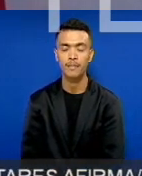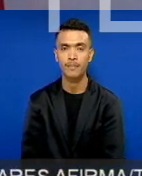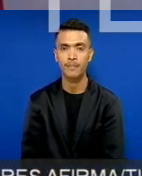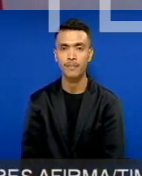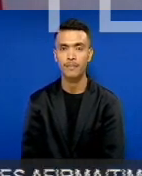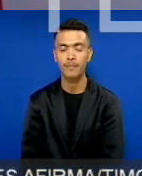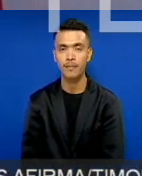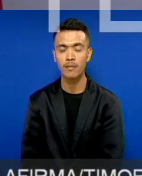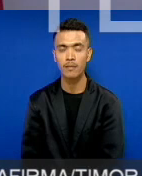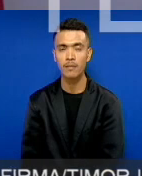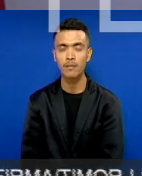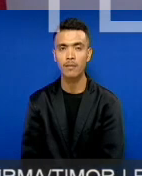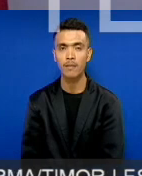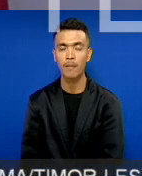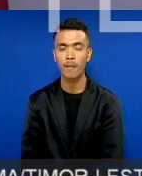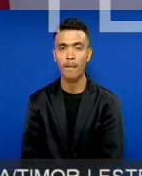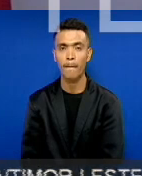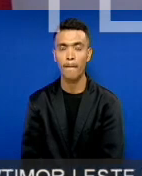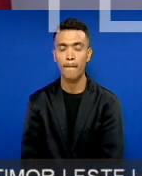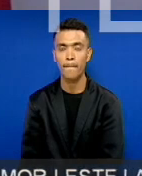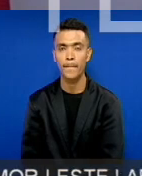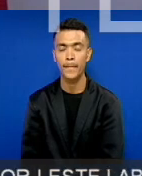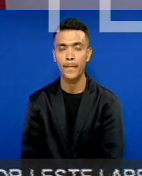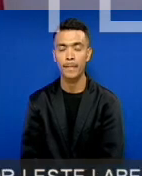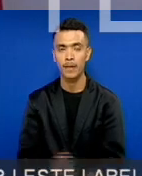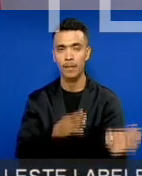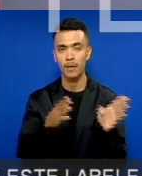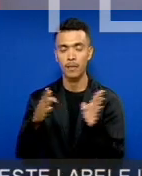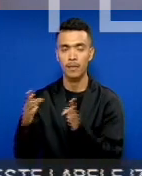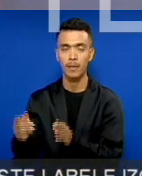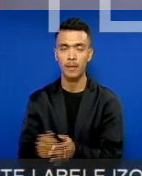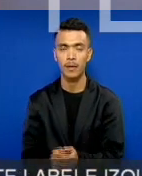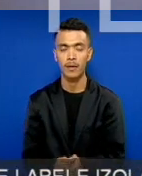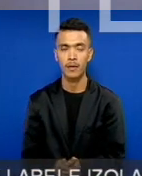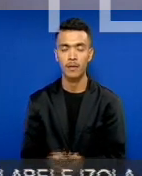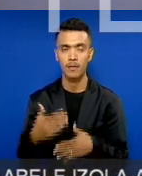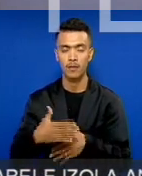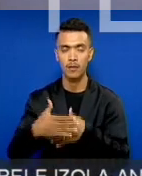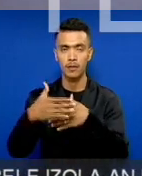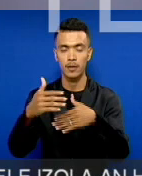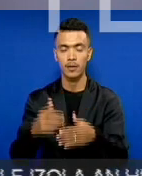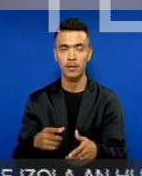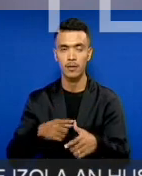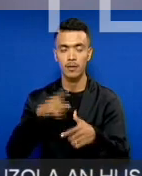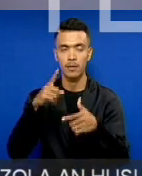a organizar e a preparar a conferência do próximo ano, que será uma,